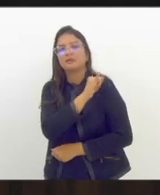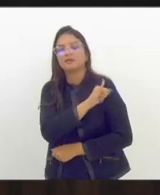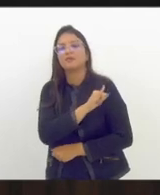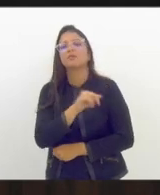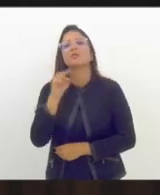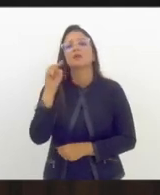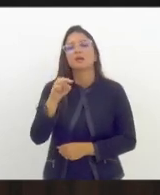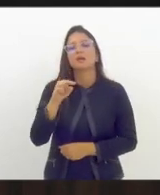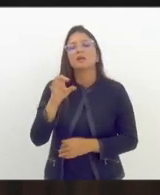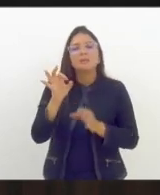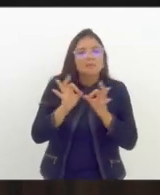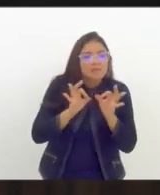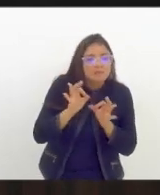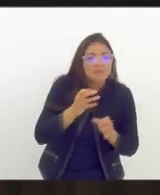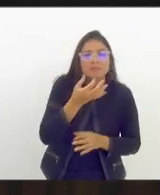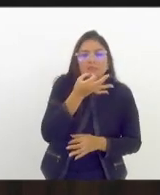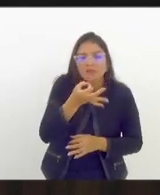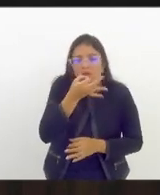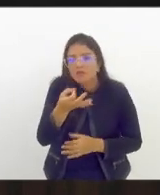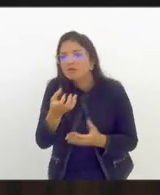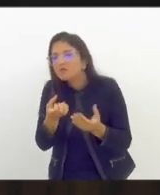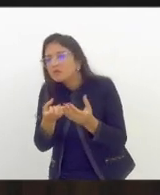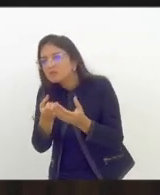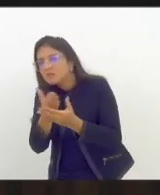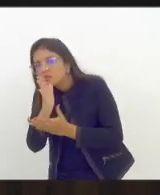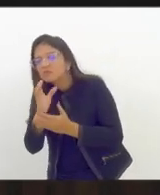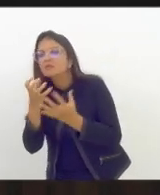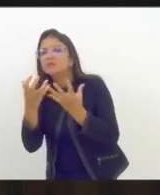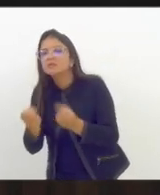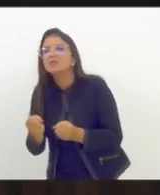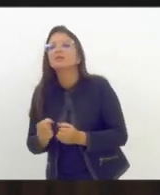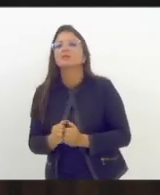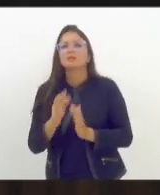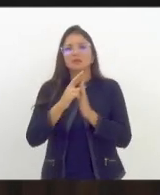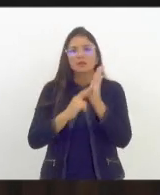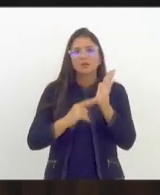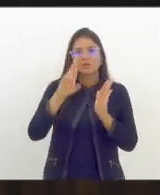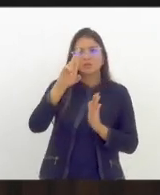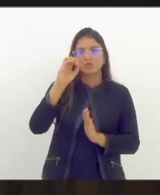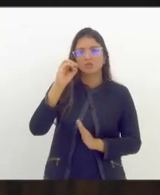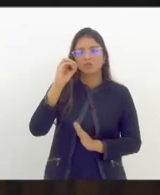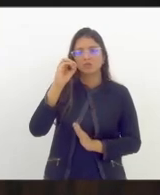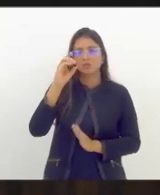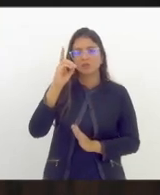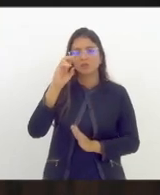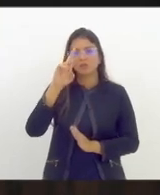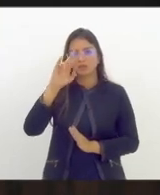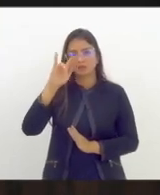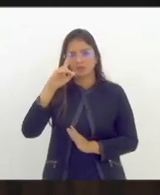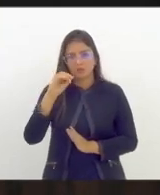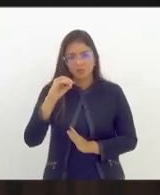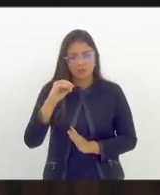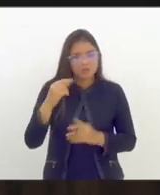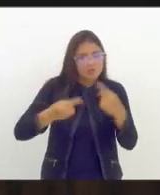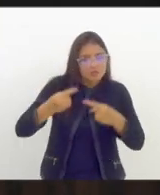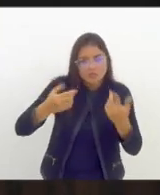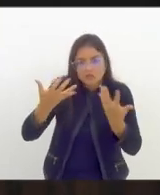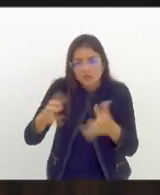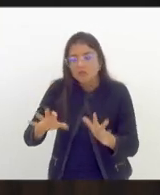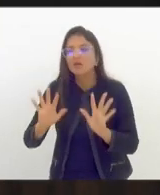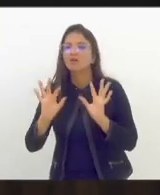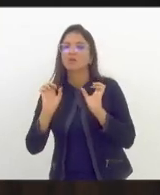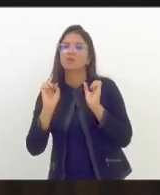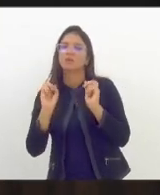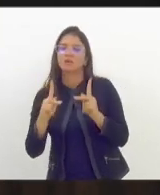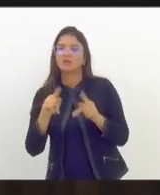Normas Internas e Preposições Externas é favorável, relator, deputado Rodrigo Amorim. Para discutir. Não havendo quem queira discutir, encerrada a discussão.